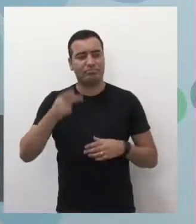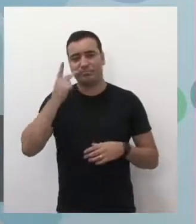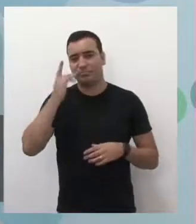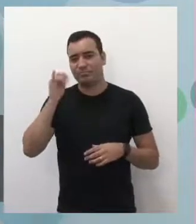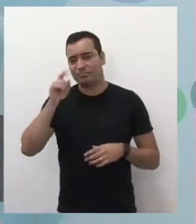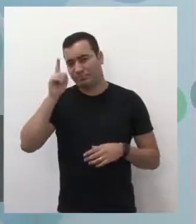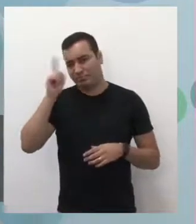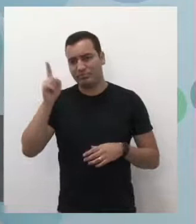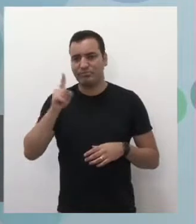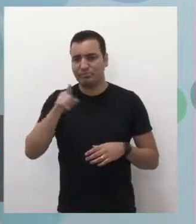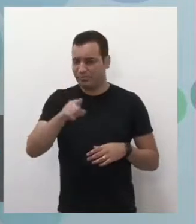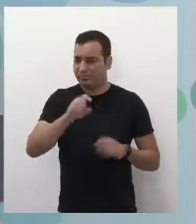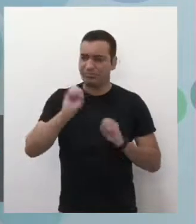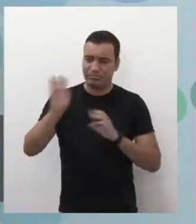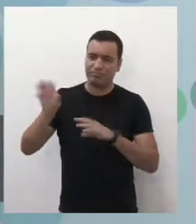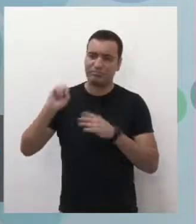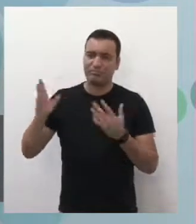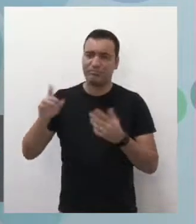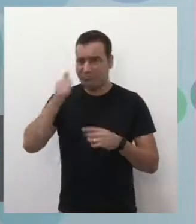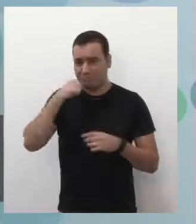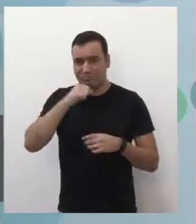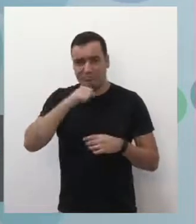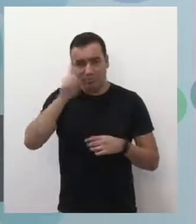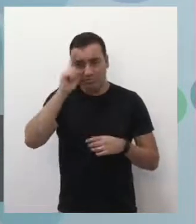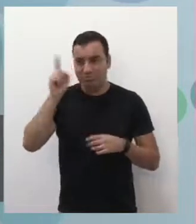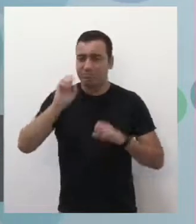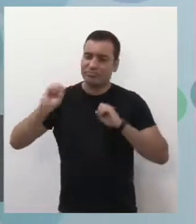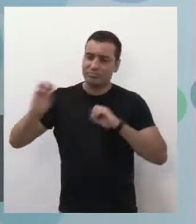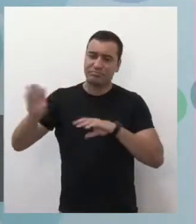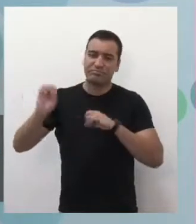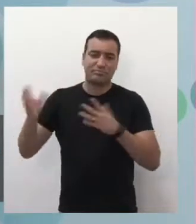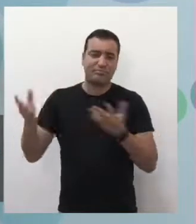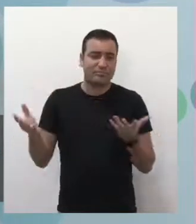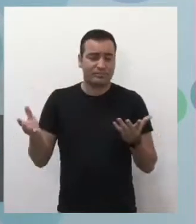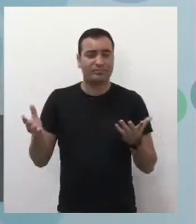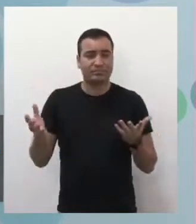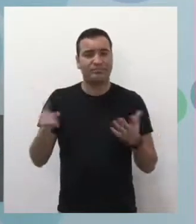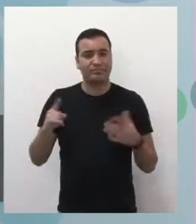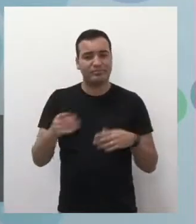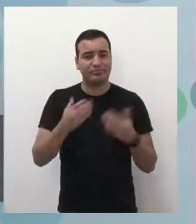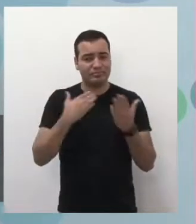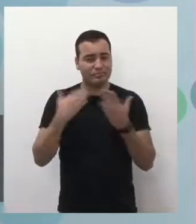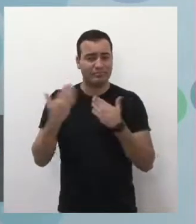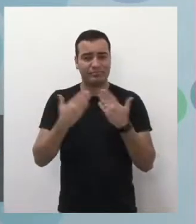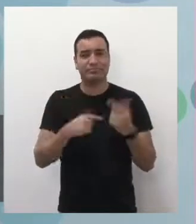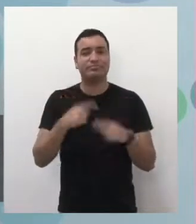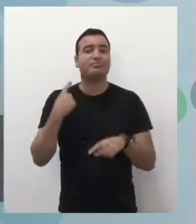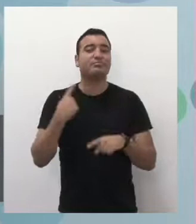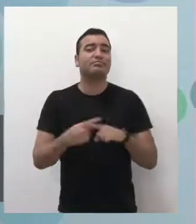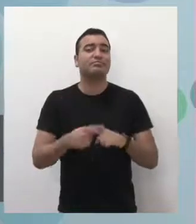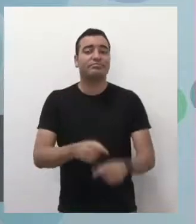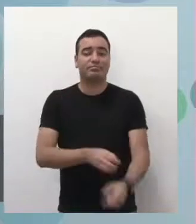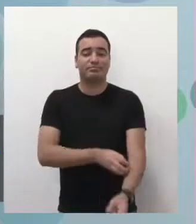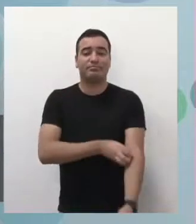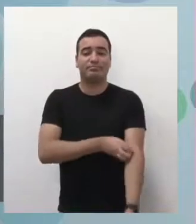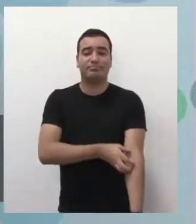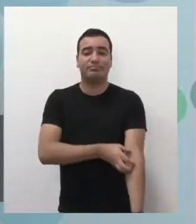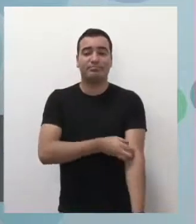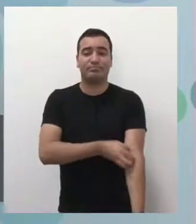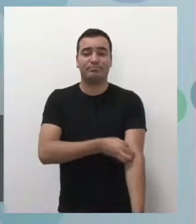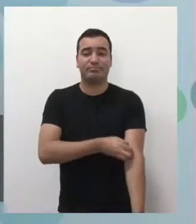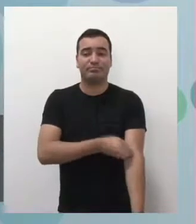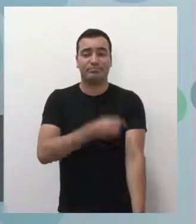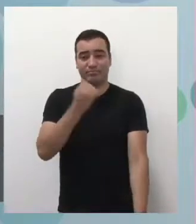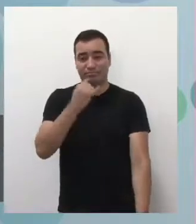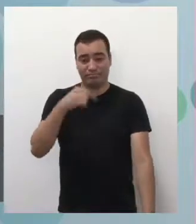sabe, ensina ele, sua mãe não sabe também, o tio ali. Coloca essa conversa, sabe por quê? Energia no Brasil